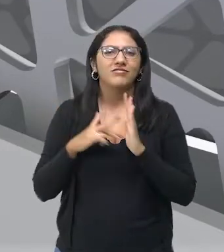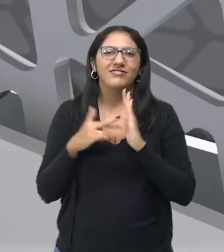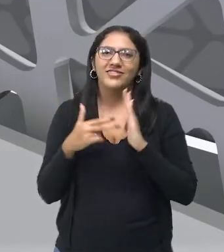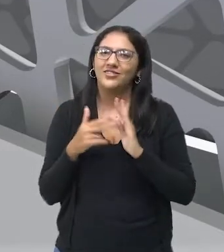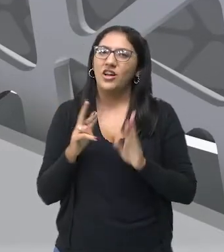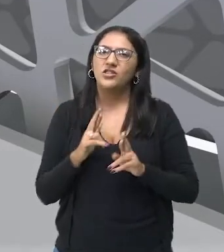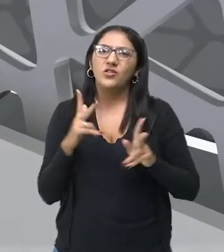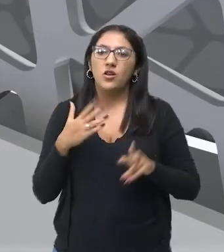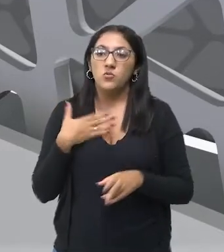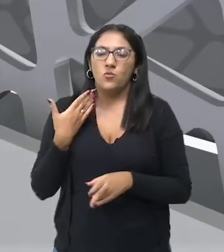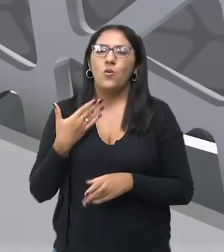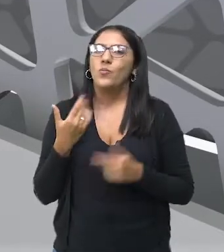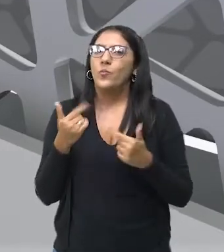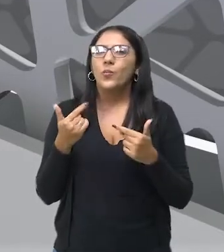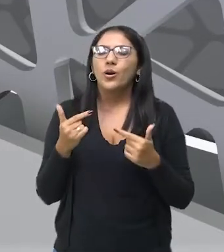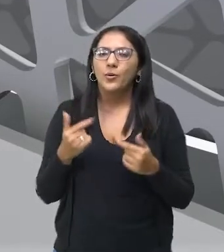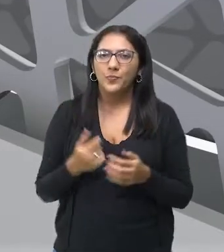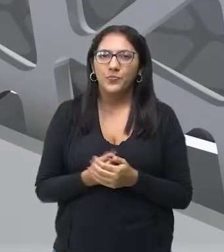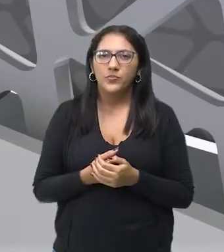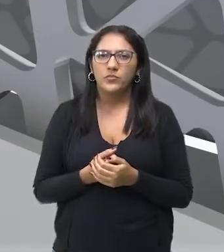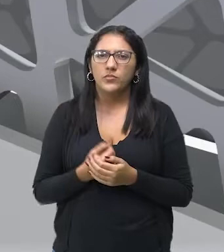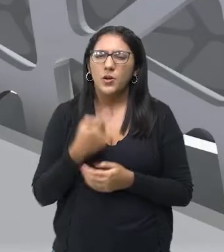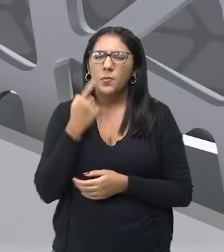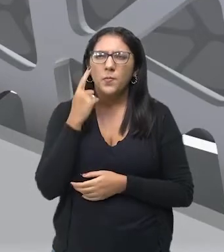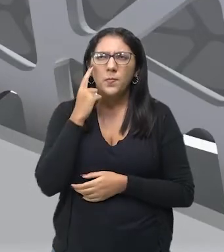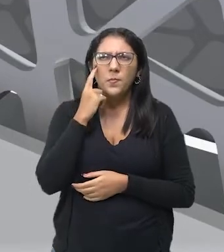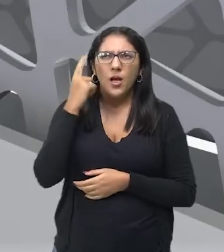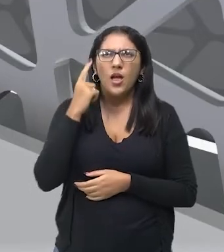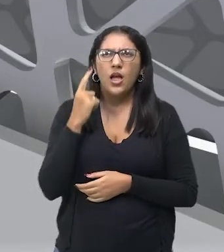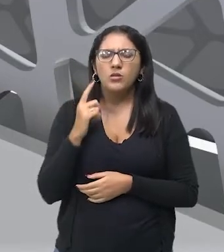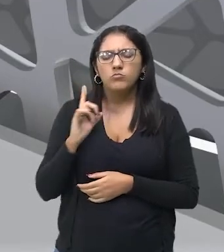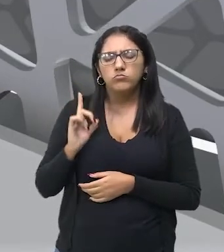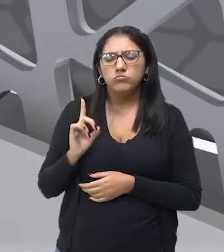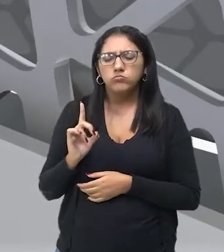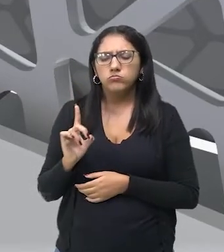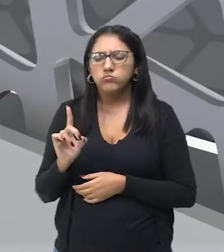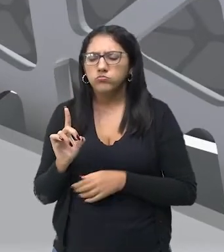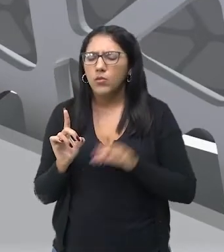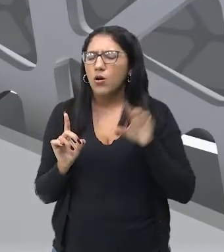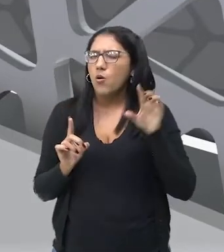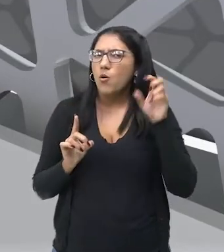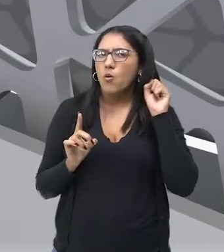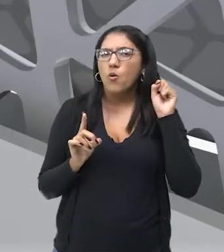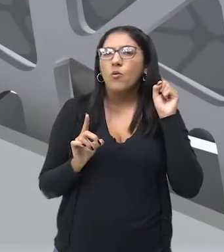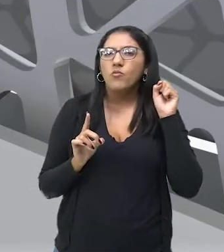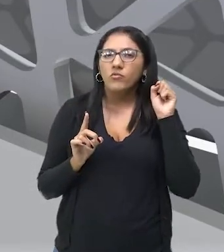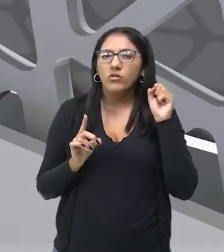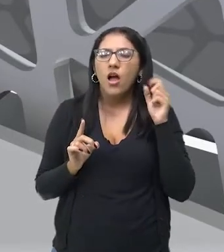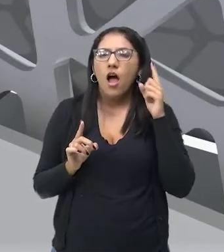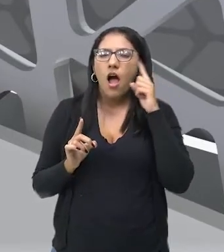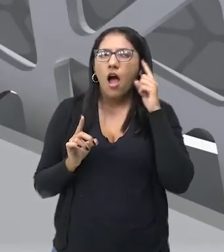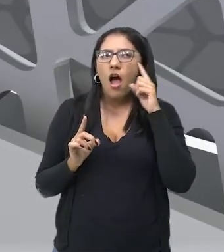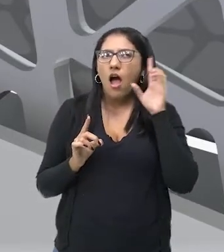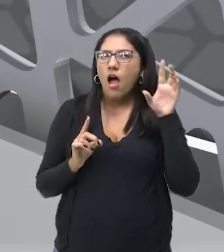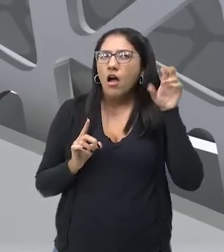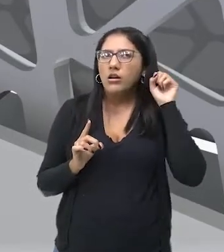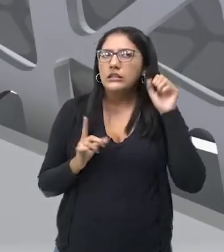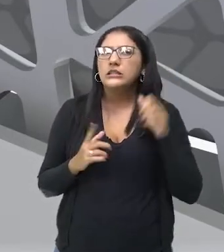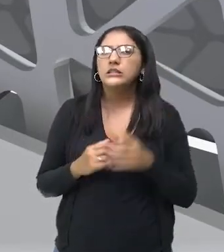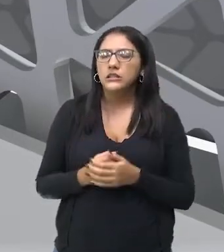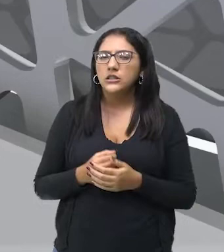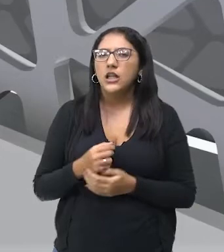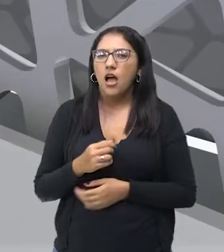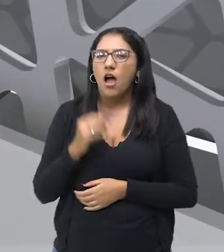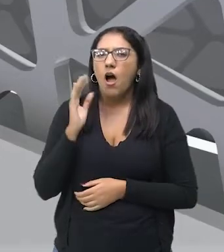Então, alguém ali passou e, julgou a situação. Alguém ali passou e, avaliou